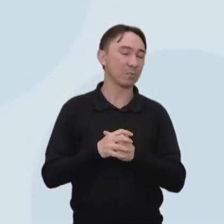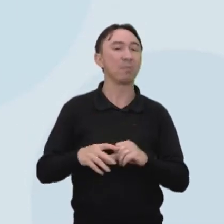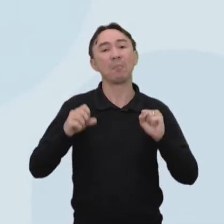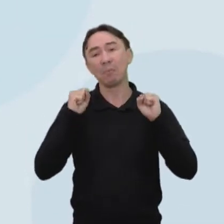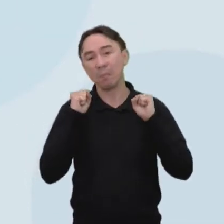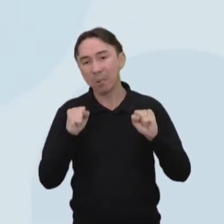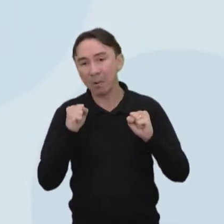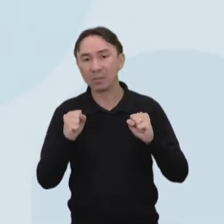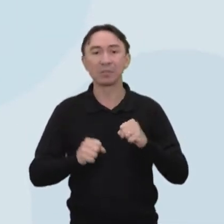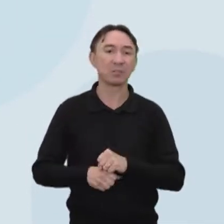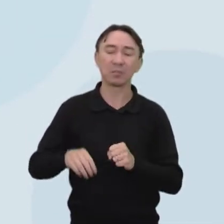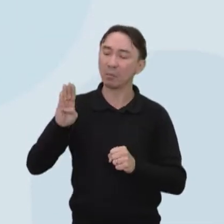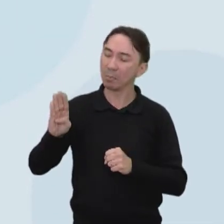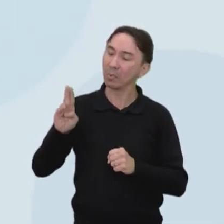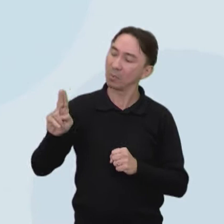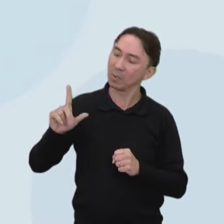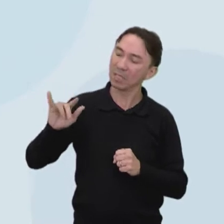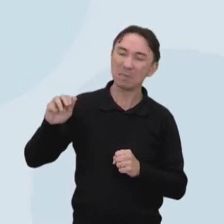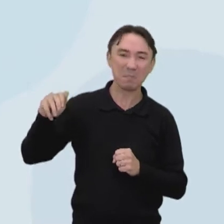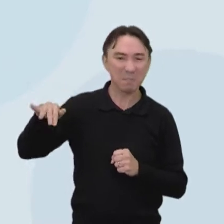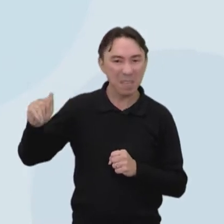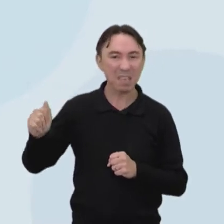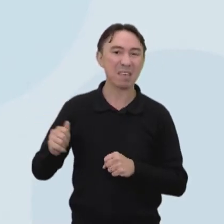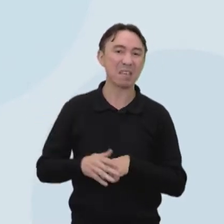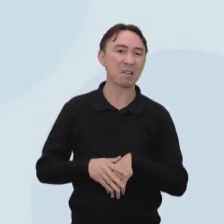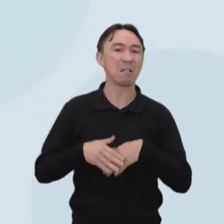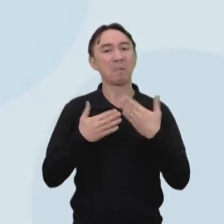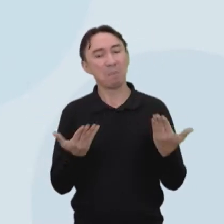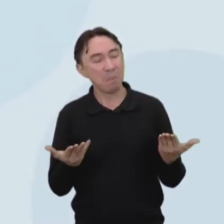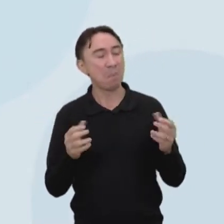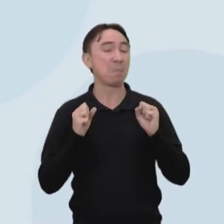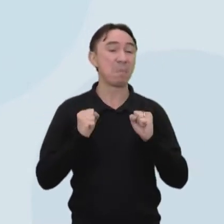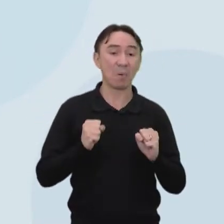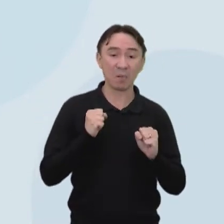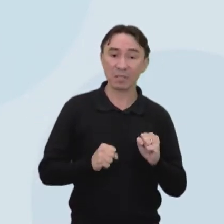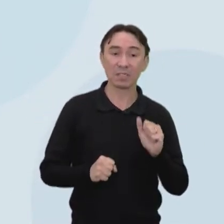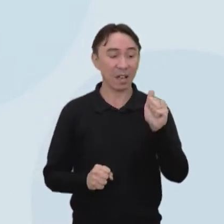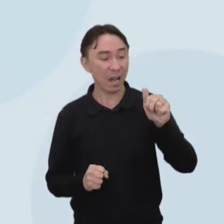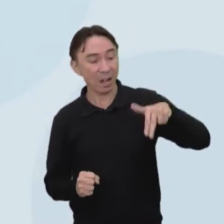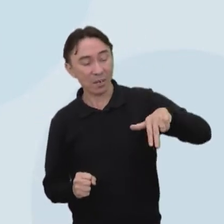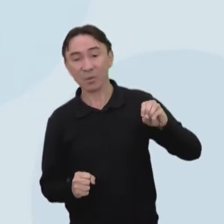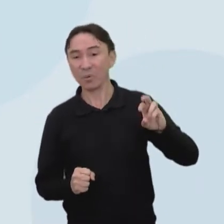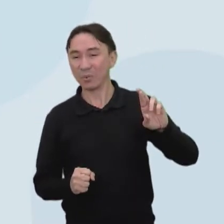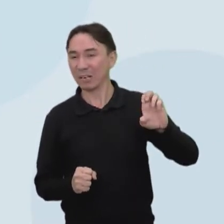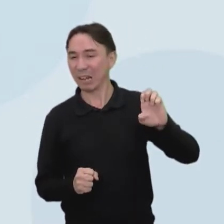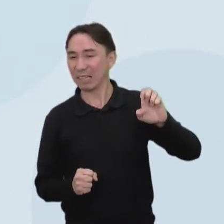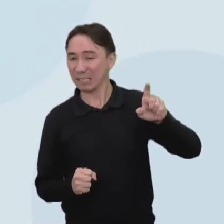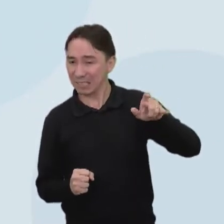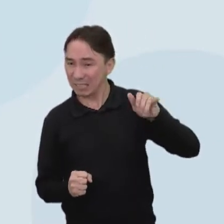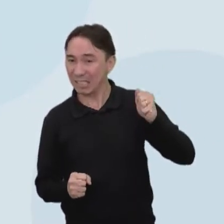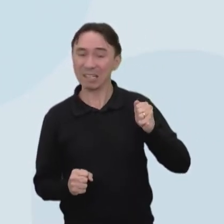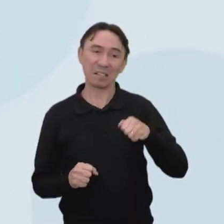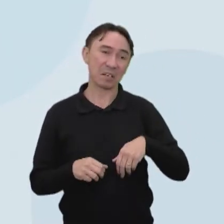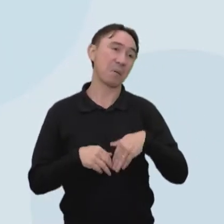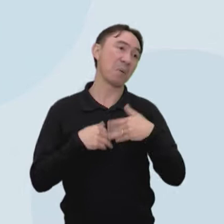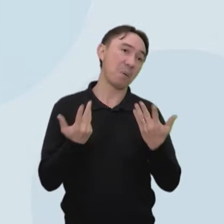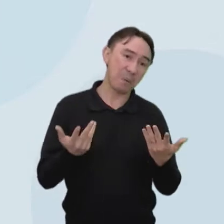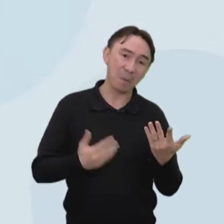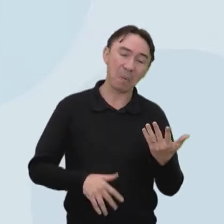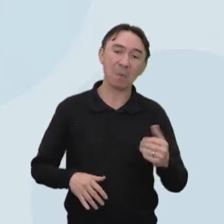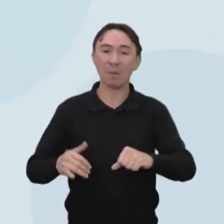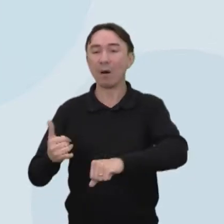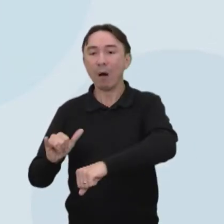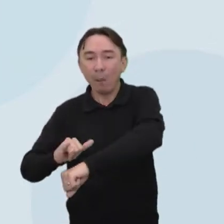bulimia nervosa, pode ser a anorexia, como pode ser também os dados de obesidade, né? Então, a gente tem aí em torno mais ou menos